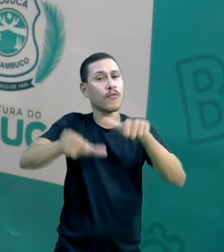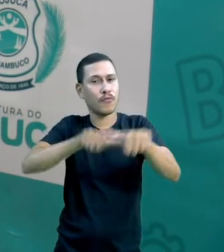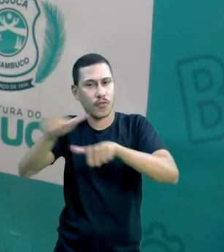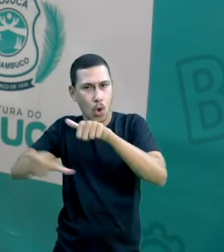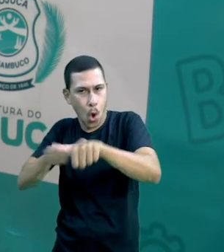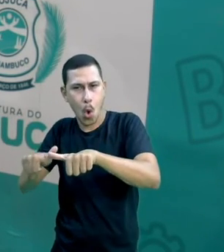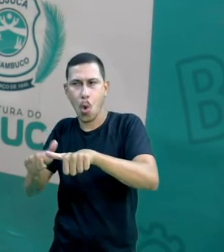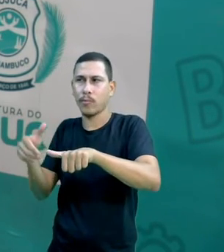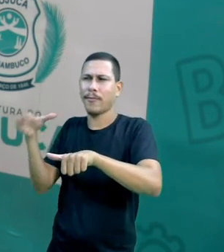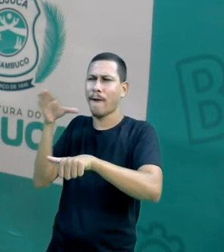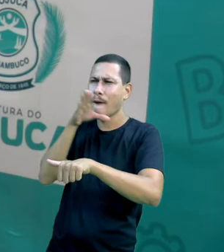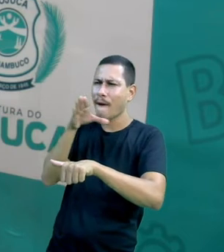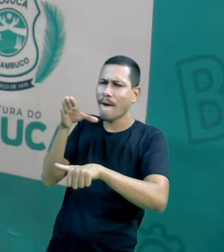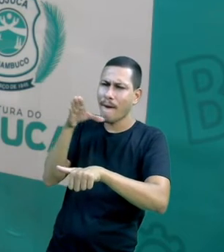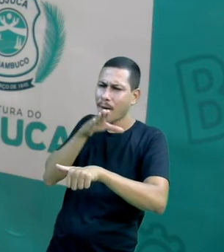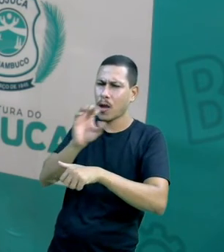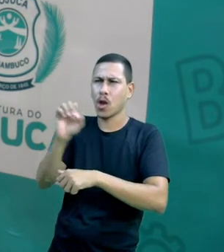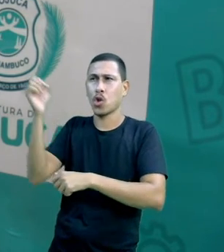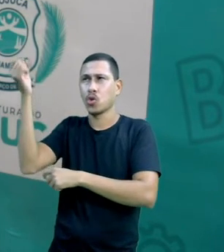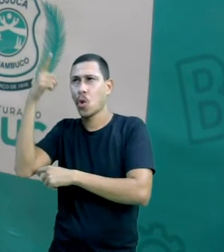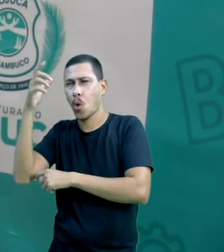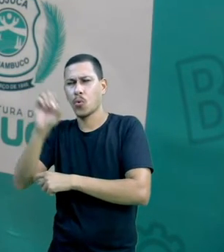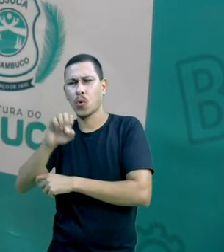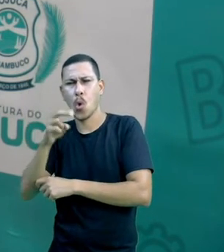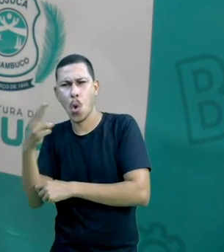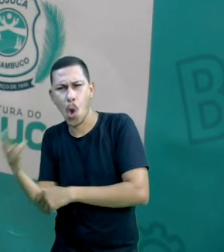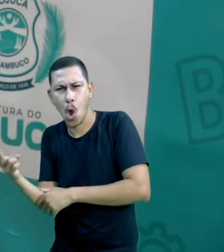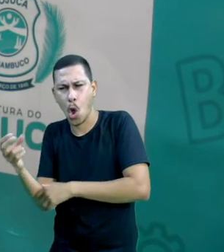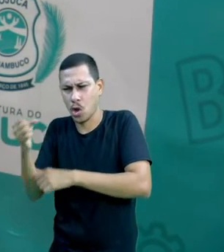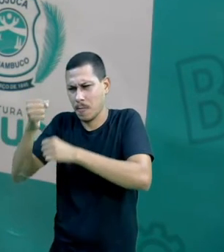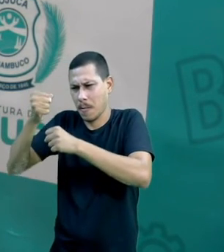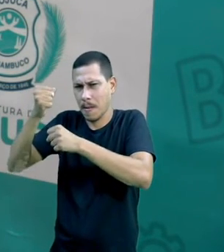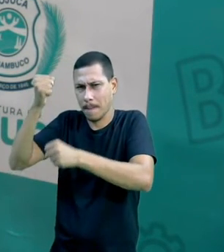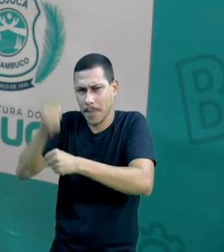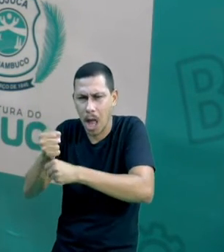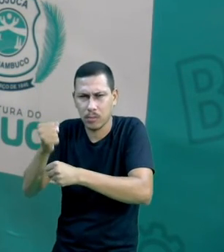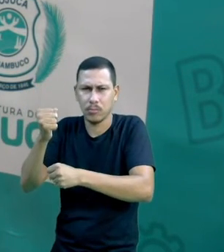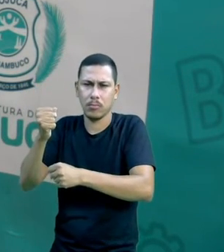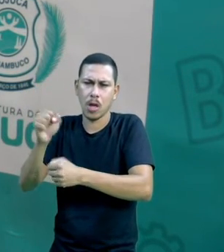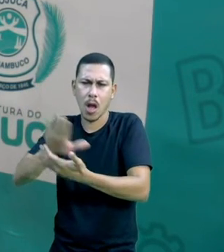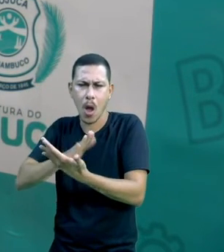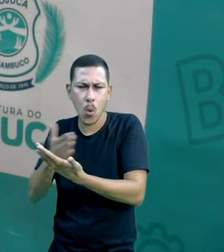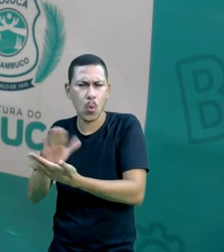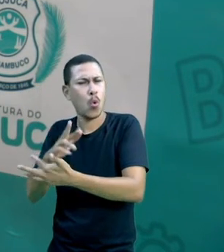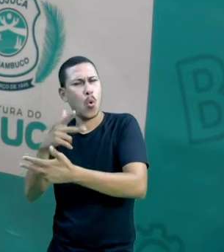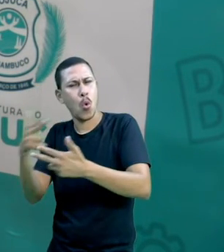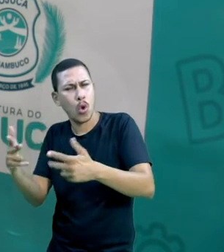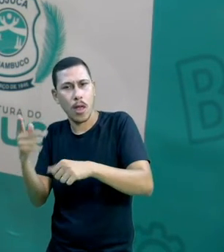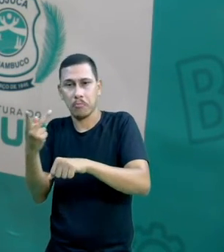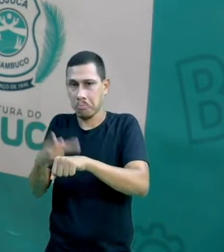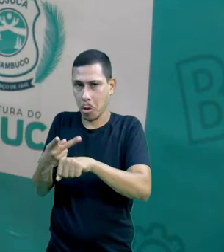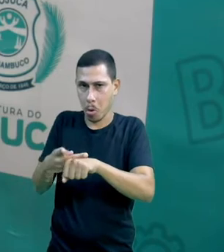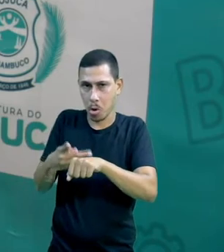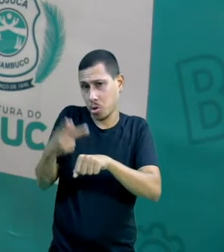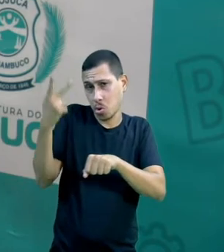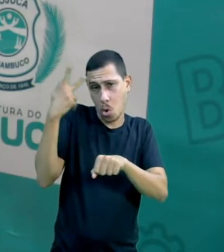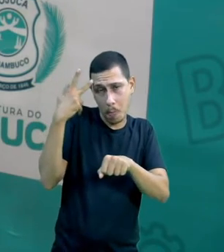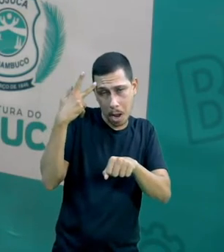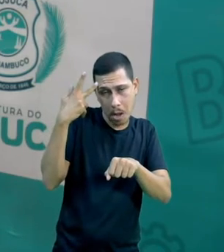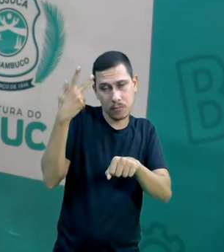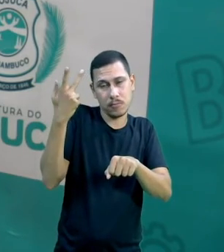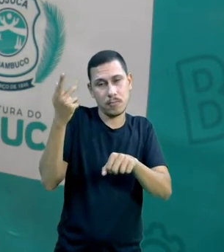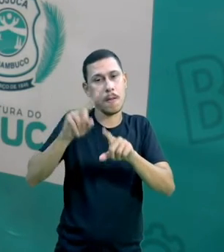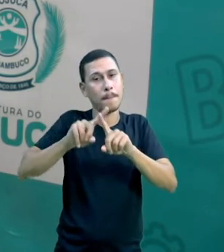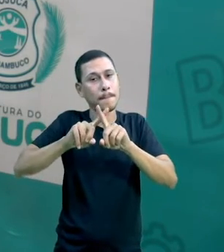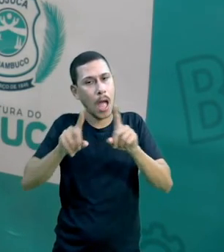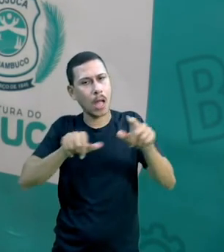de calor ou por excesso de pressão. Aconteceu alguma coisa. Então, ela era uma rocha, teve